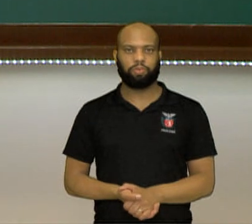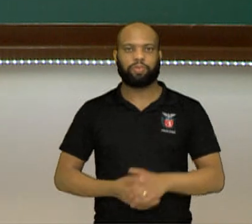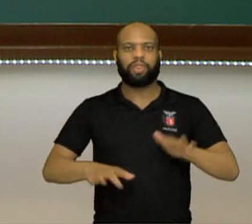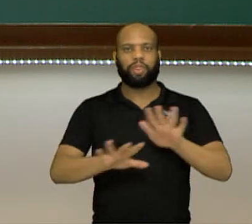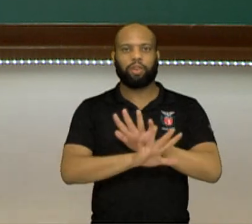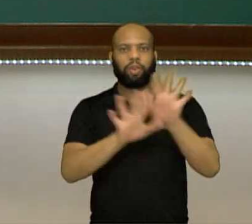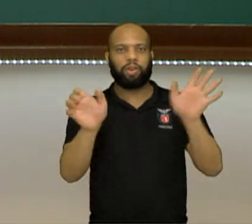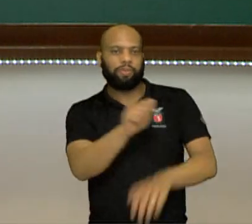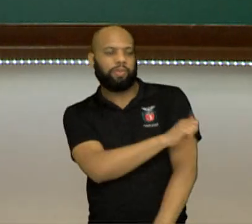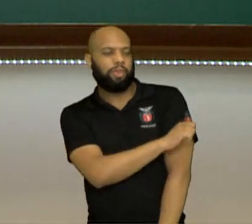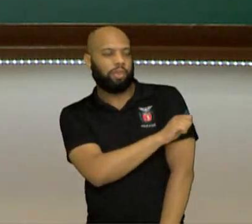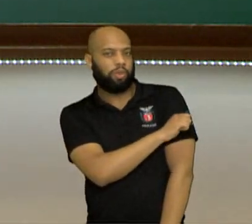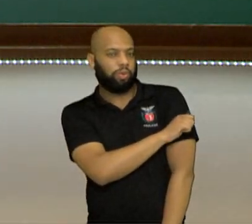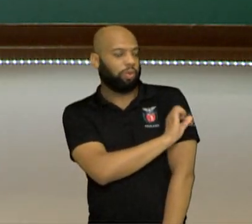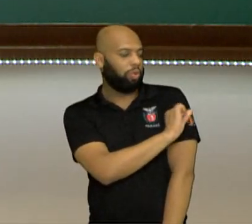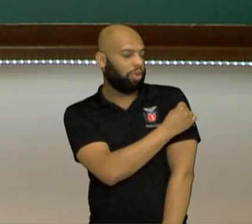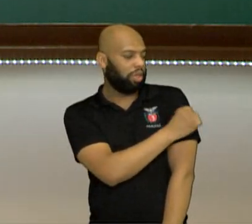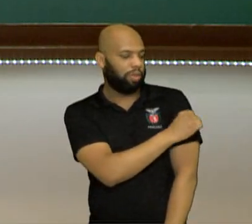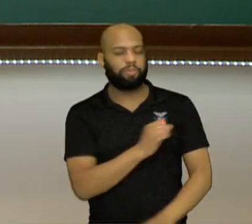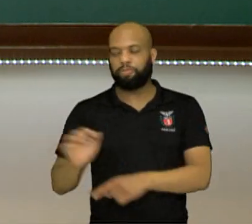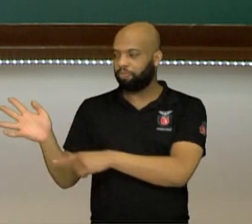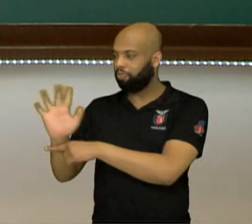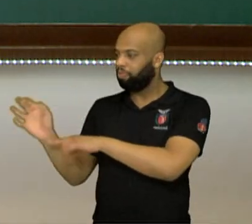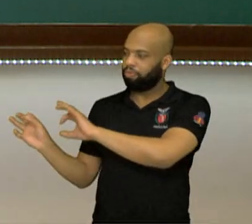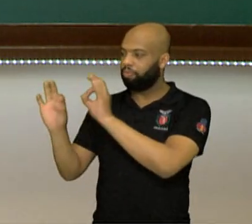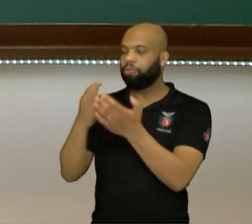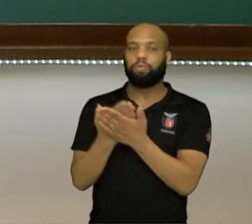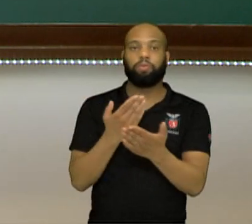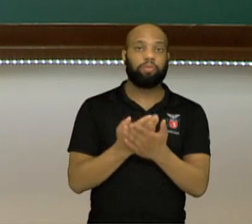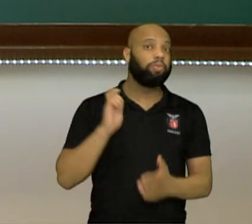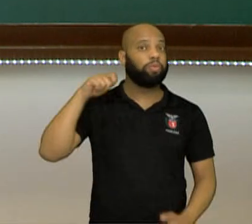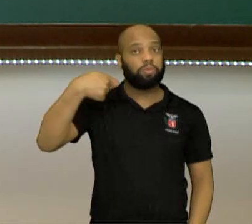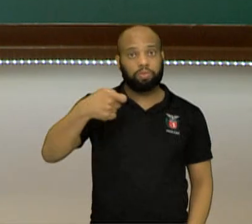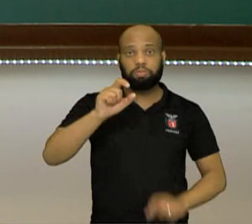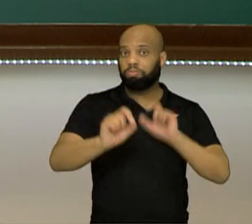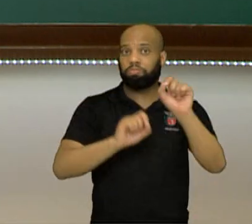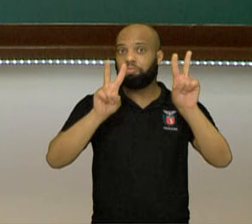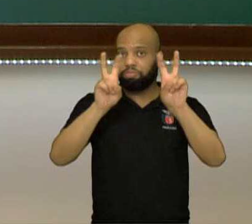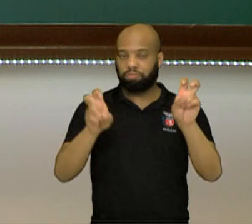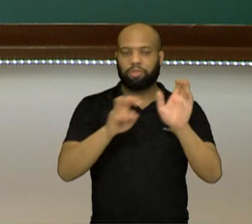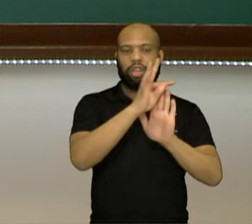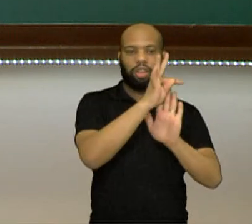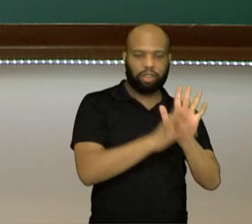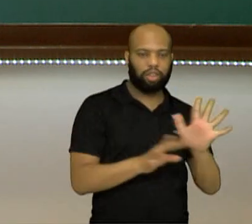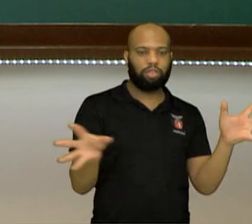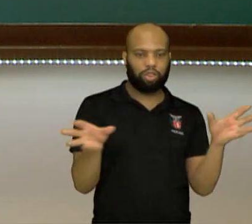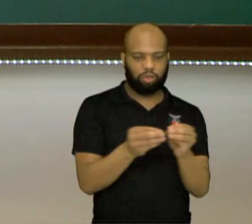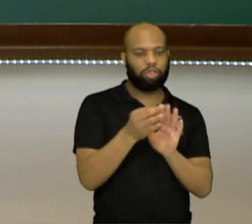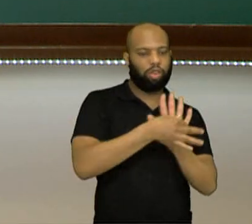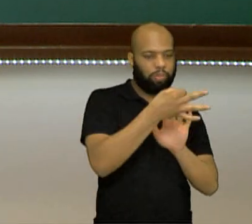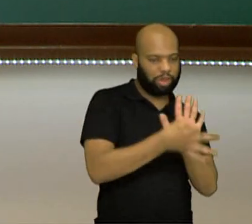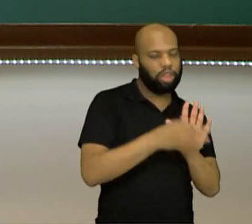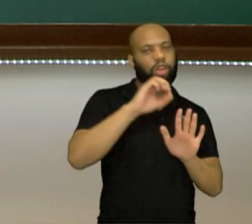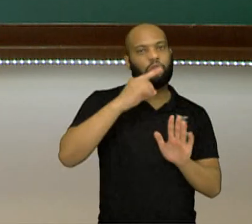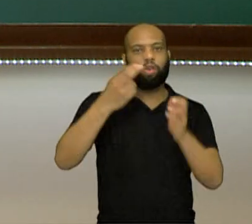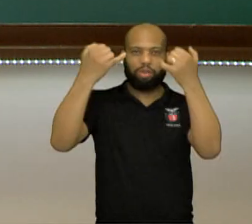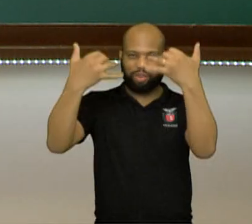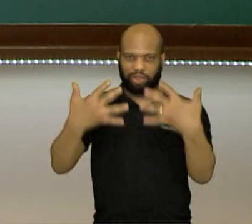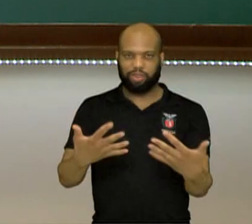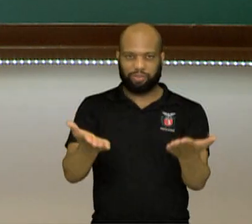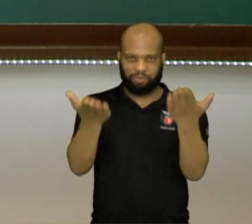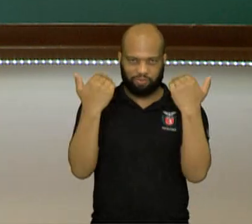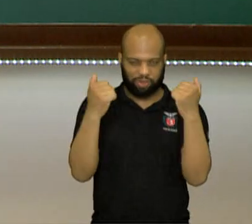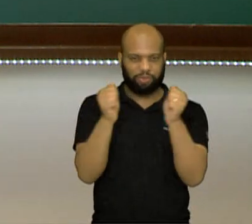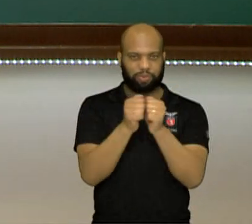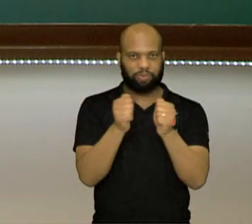Olá estudantes Oi tá voando nesse vídeo vamos falar sobre resenha Me acompanhe